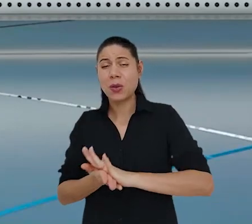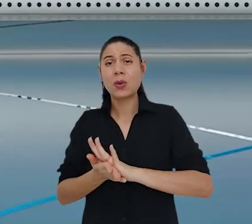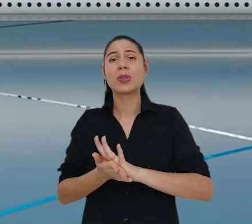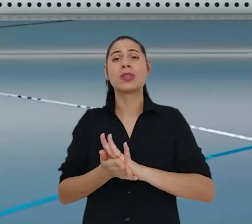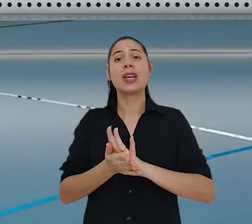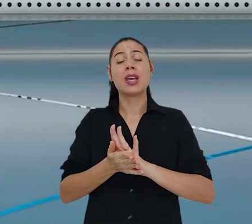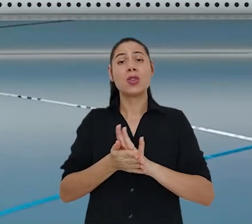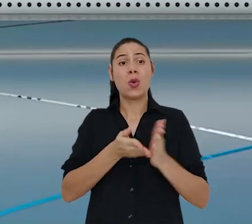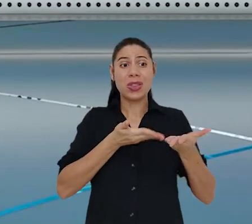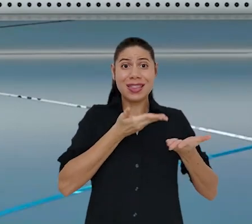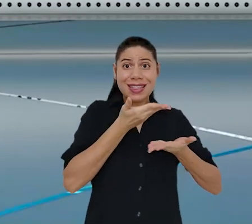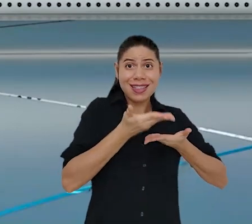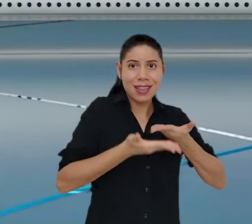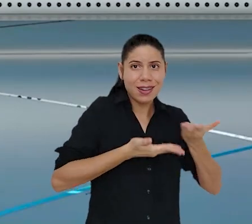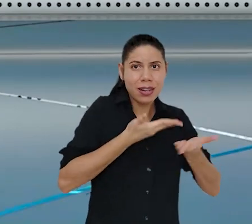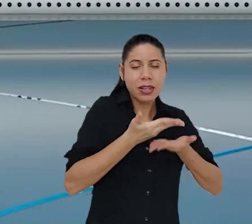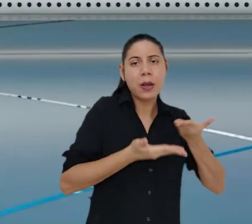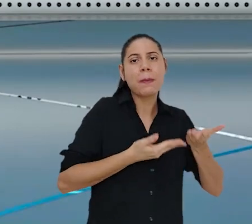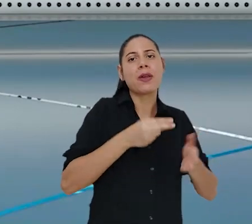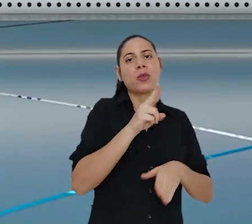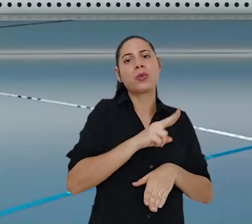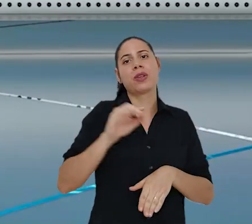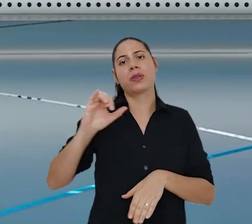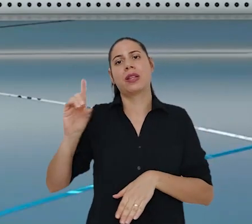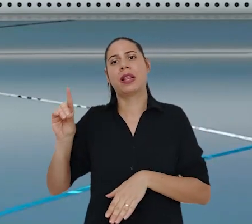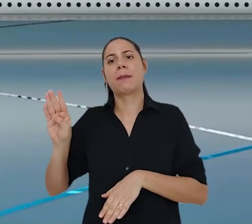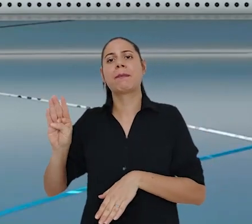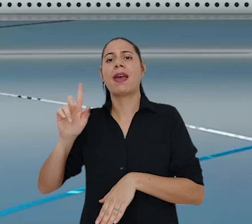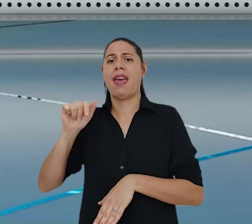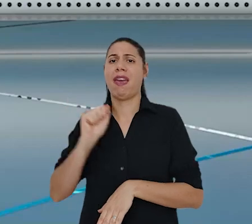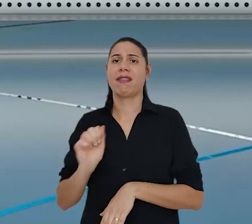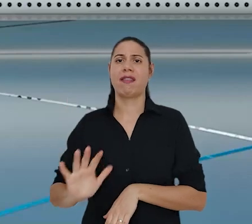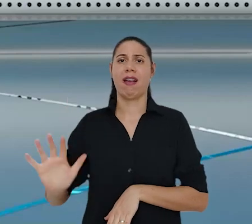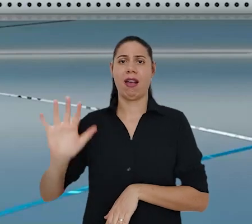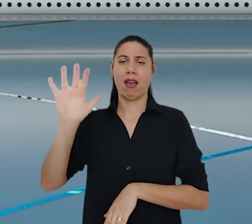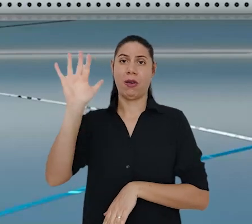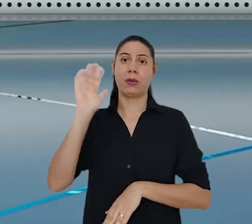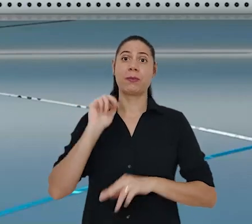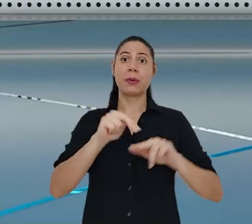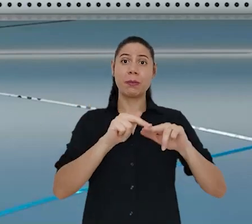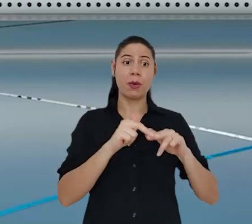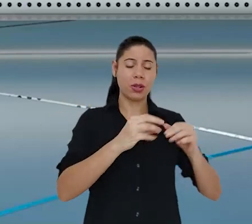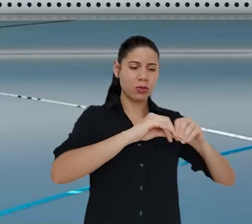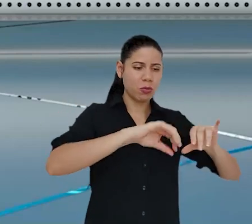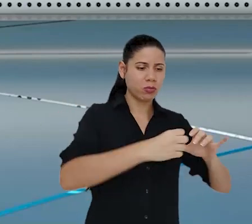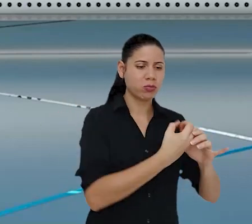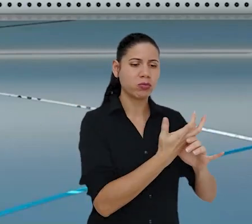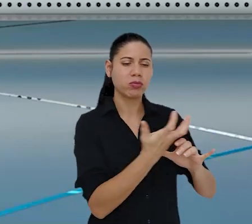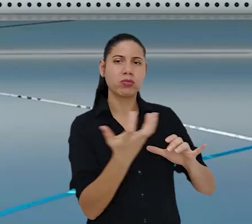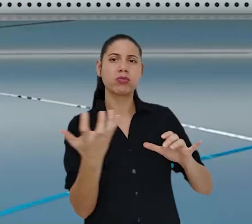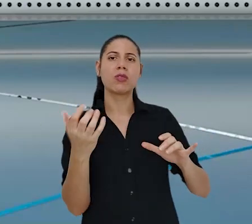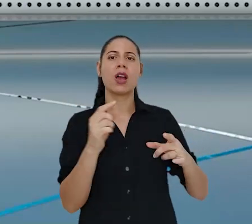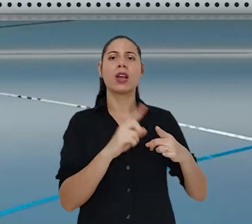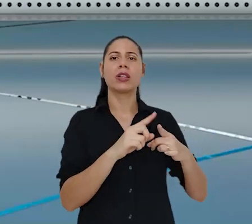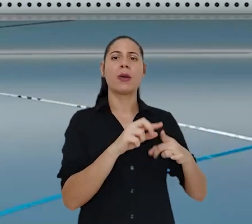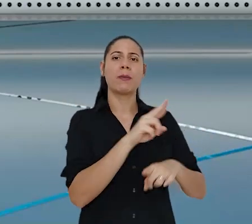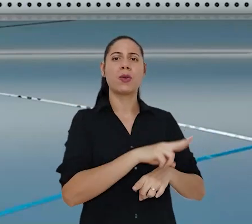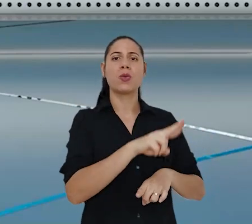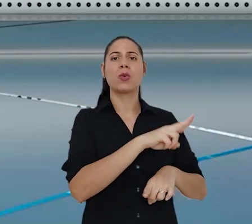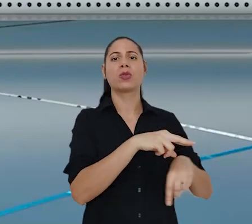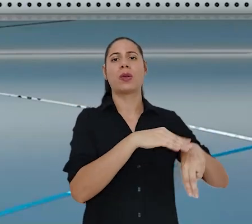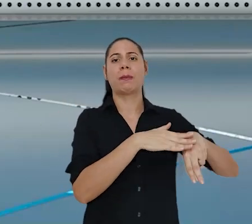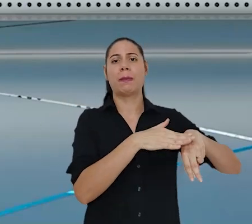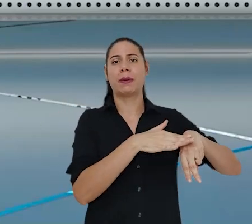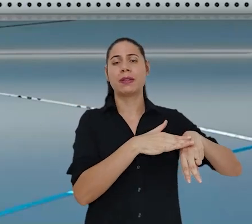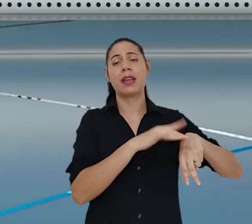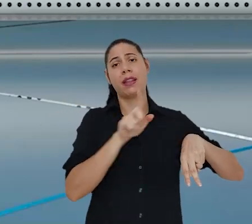de um tratamento à base de canabidiol ainda sai muito caro, de forma que o plantio e a manipulação pelo paciente se mostram